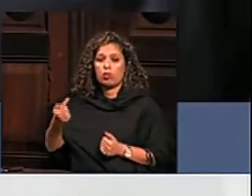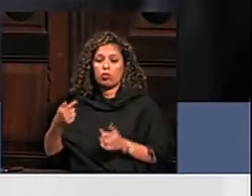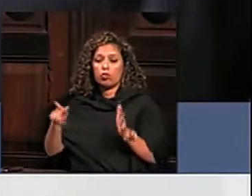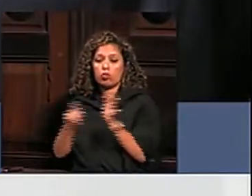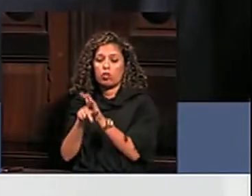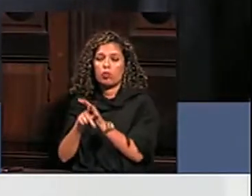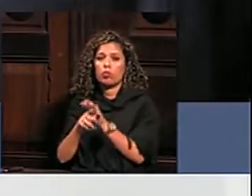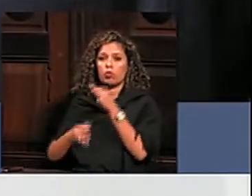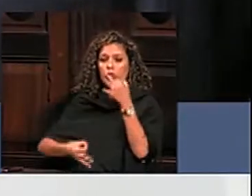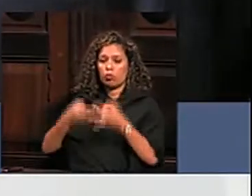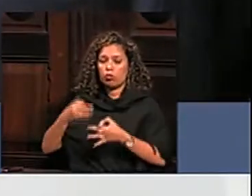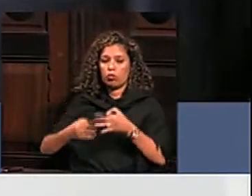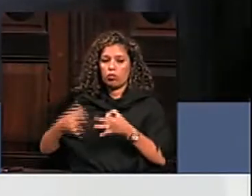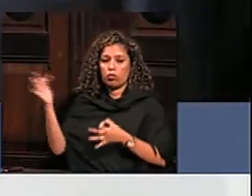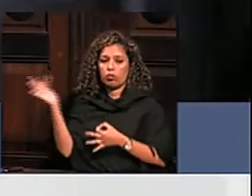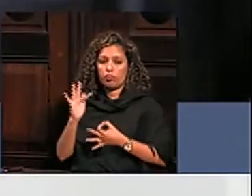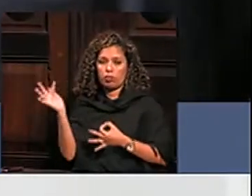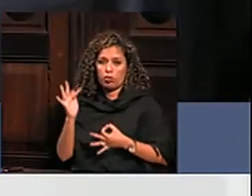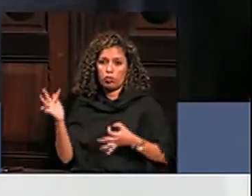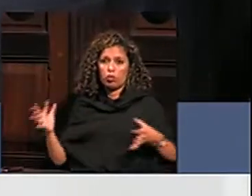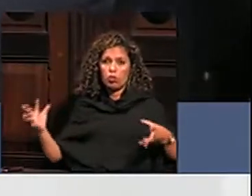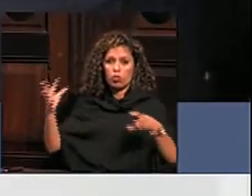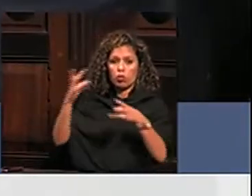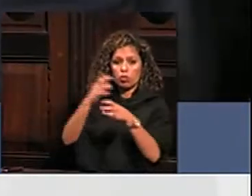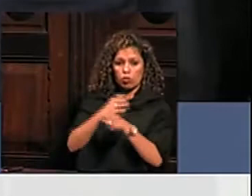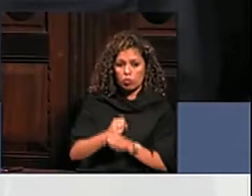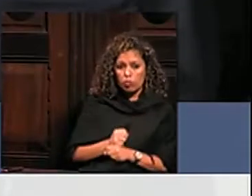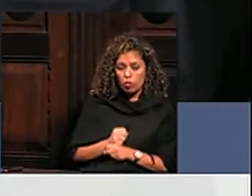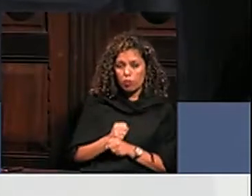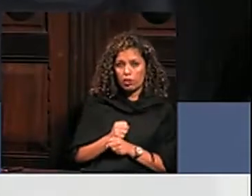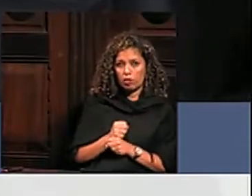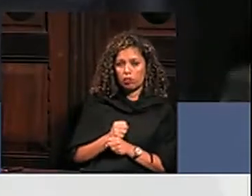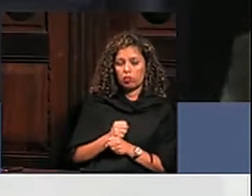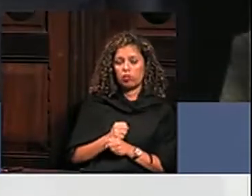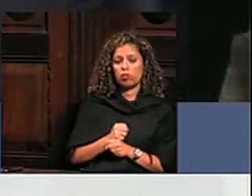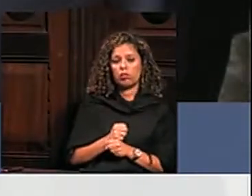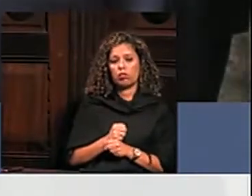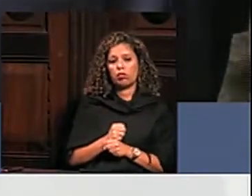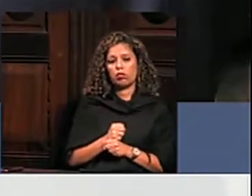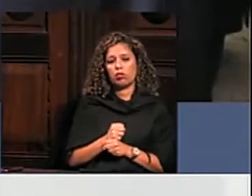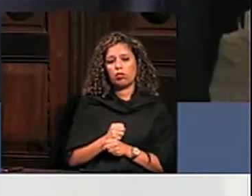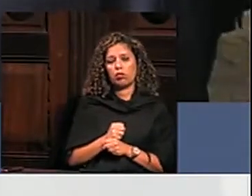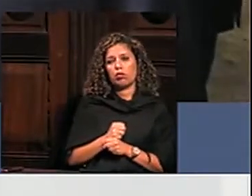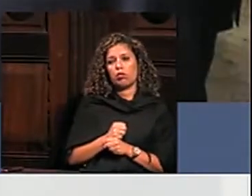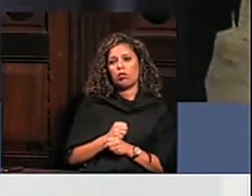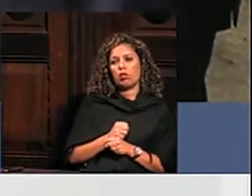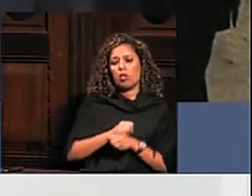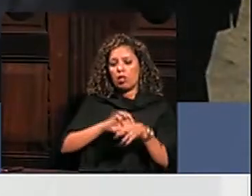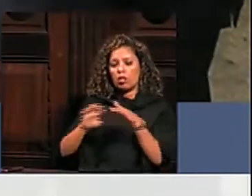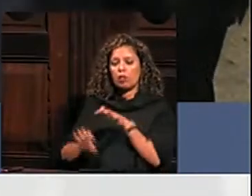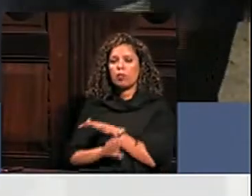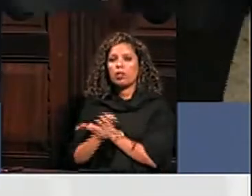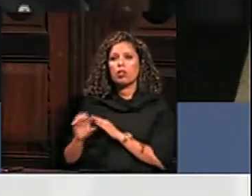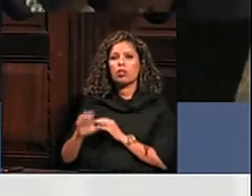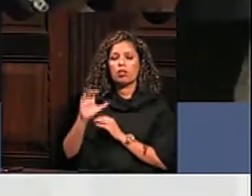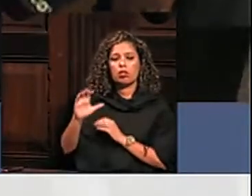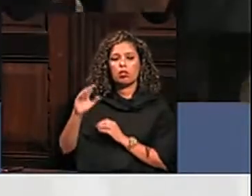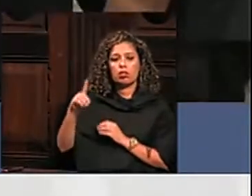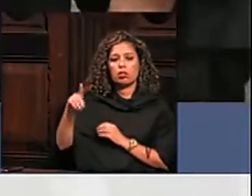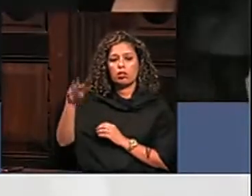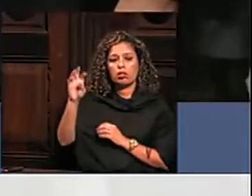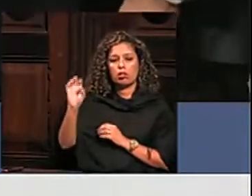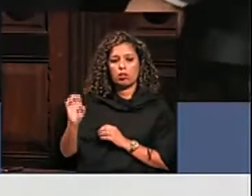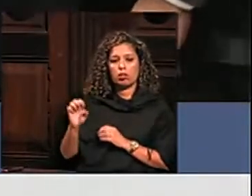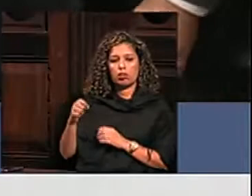Federal, somado aos dividendos da própria SEDAI. Com isso, senhor